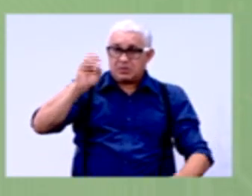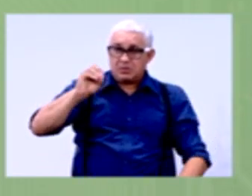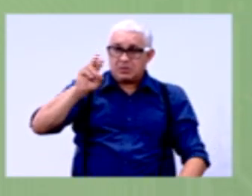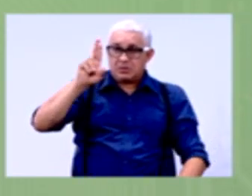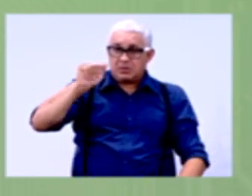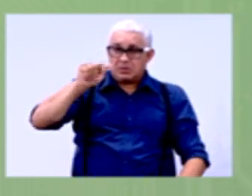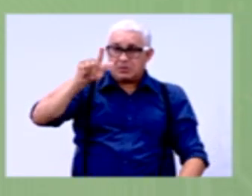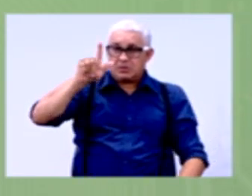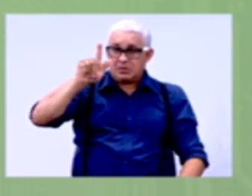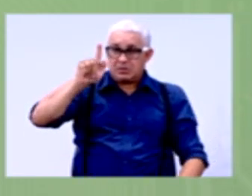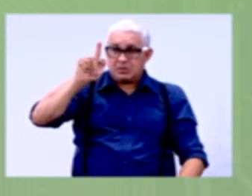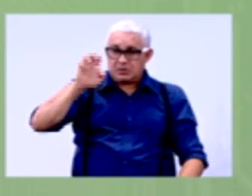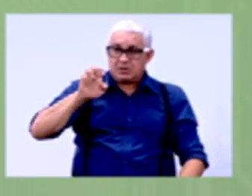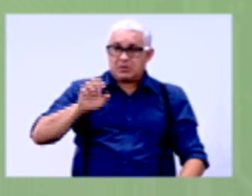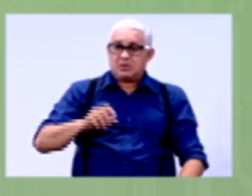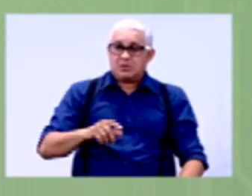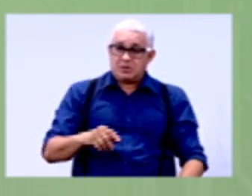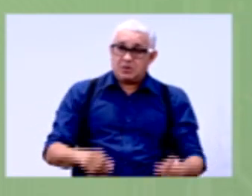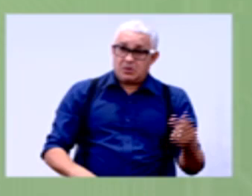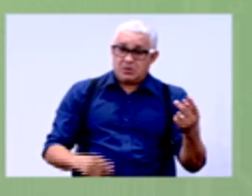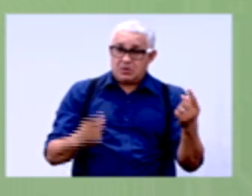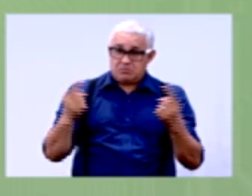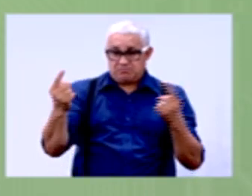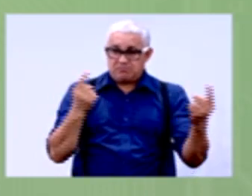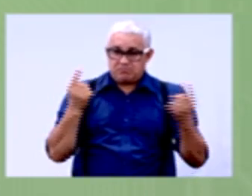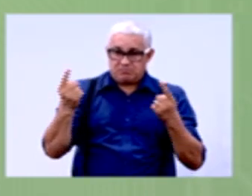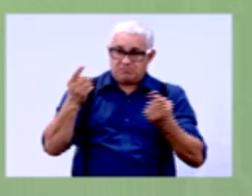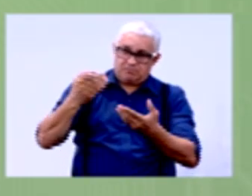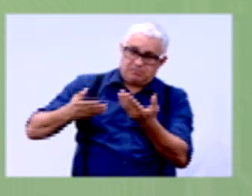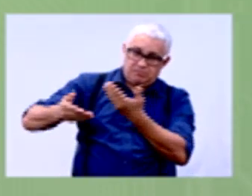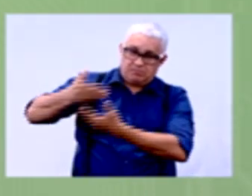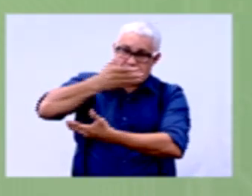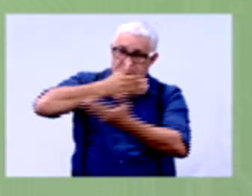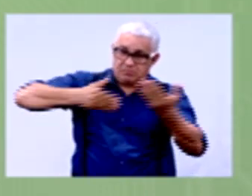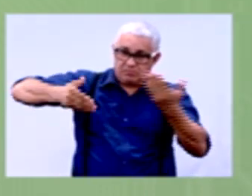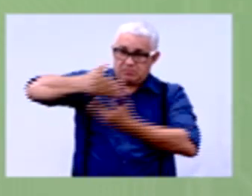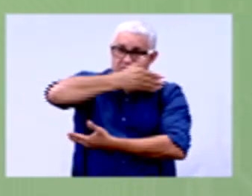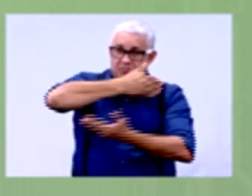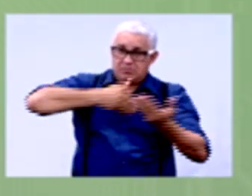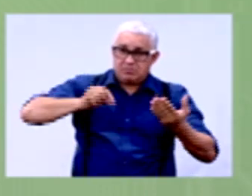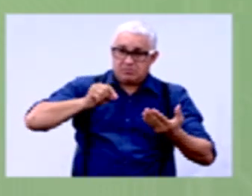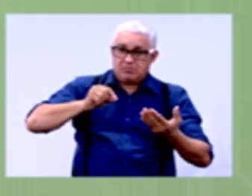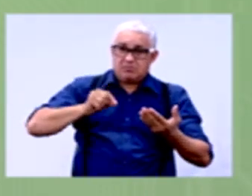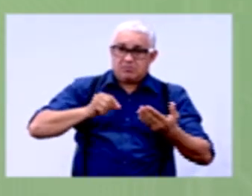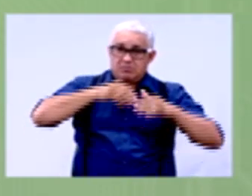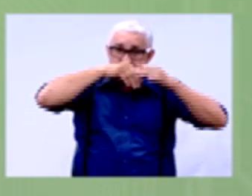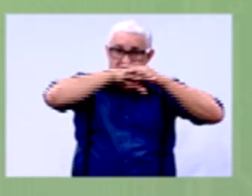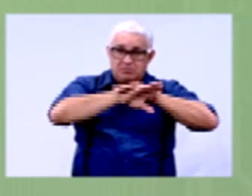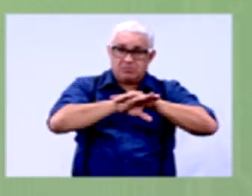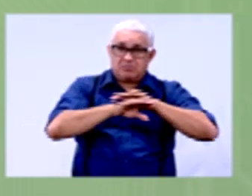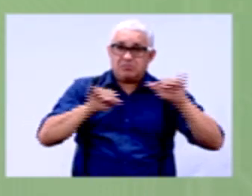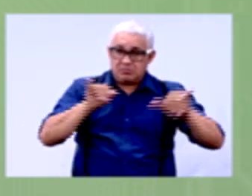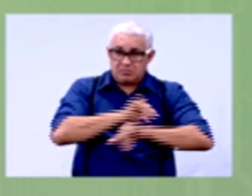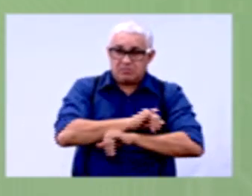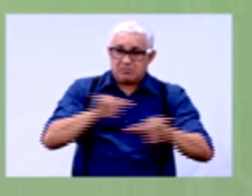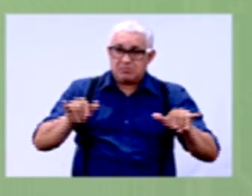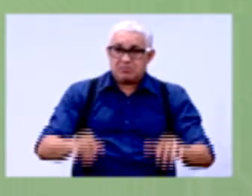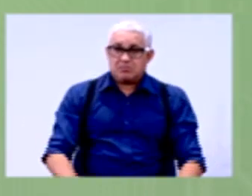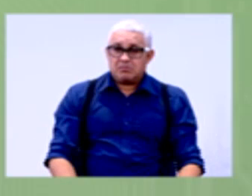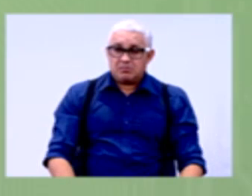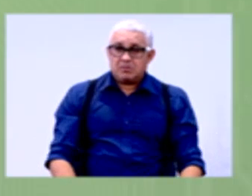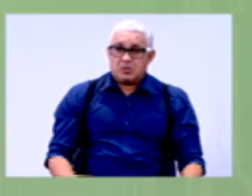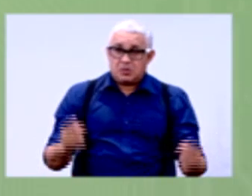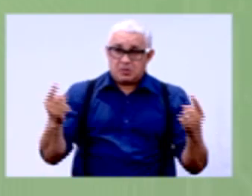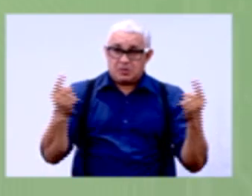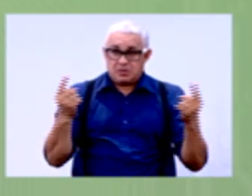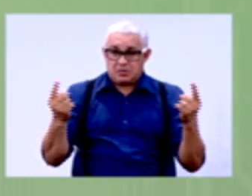Então esses dois aí, eles fazem essa interação, certo? Para armazenamento dessas informações. Os dois,